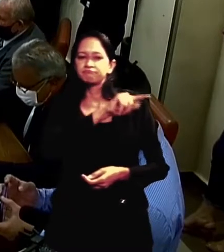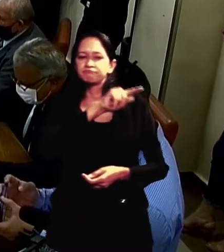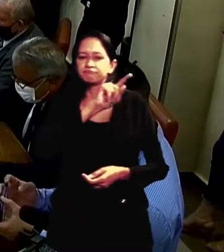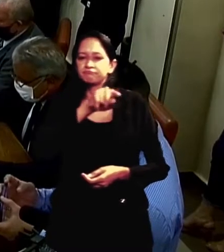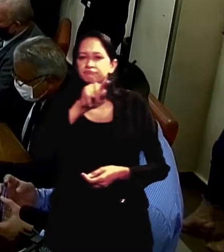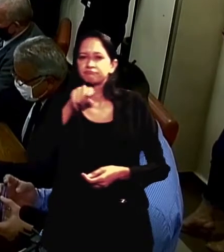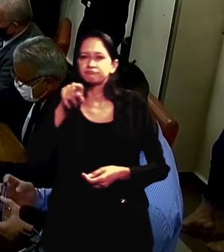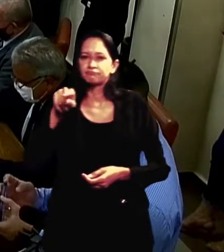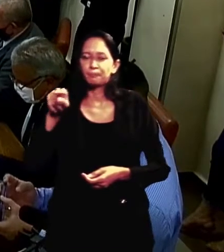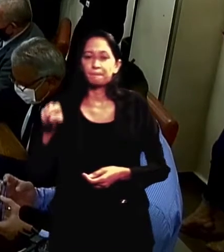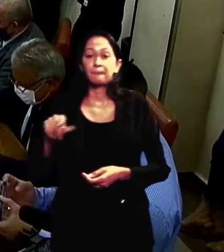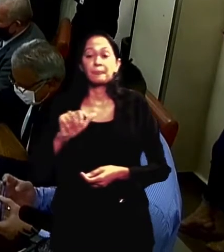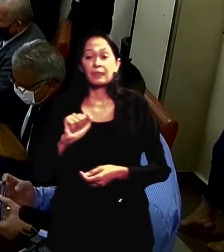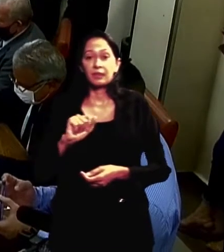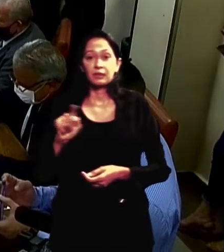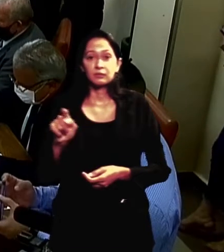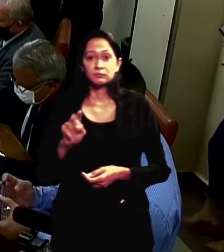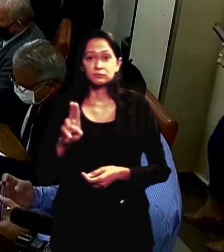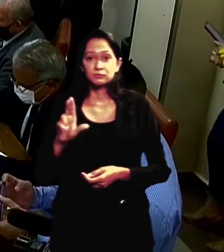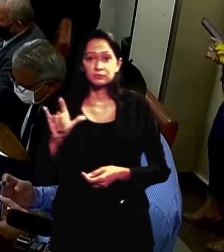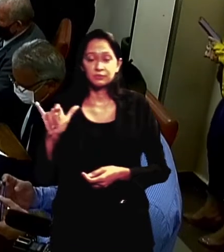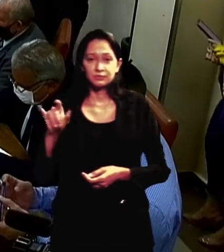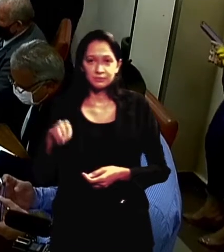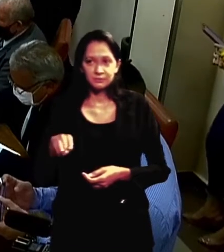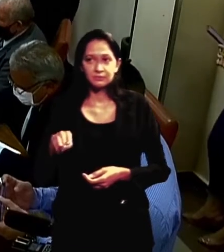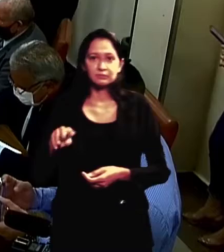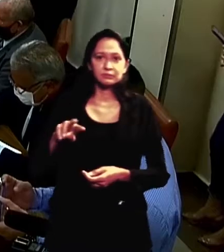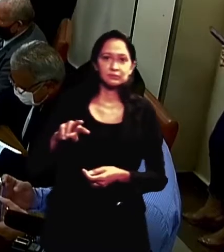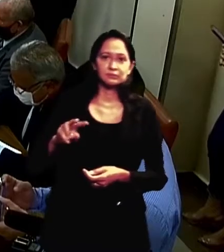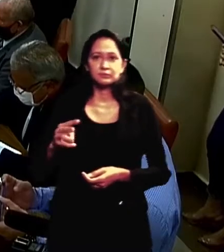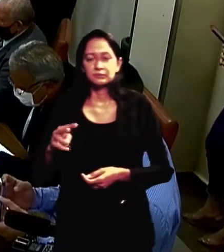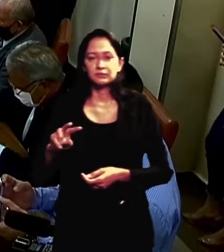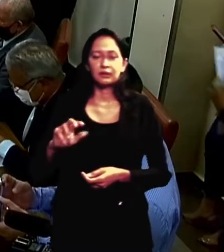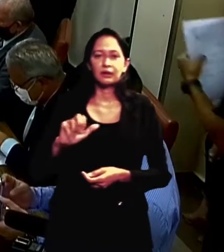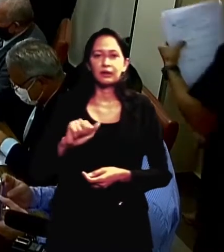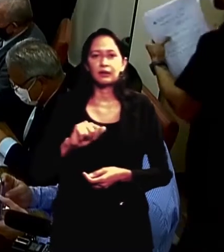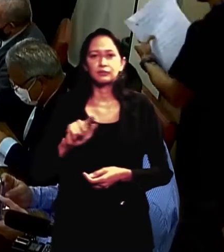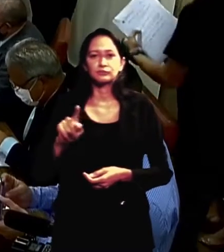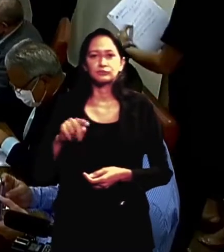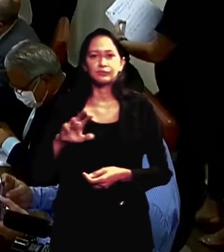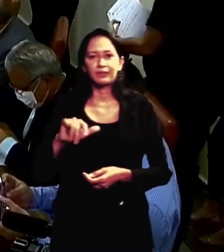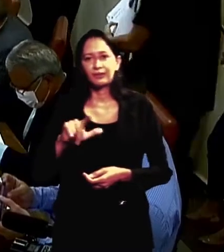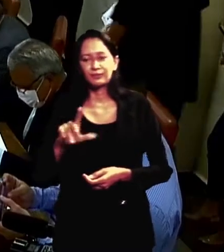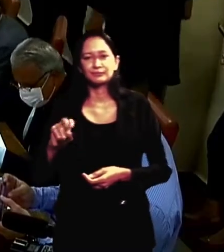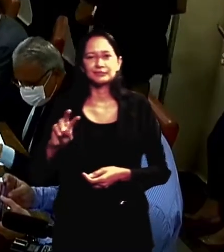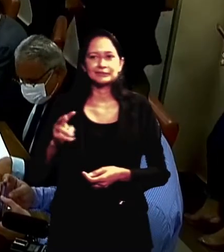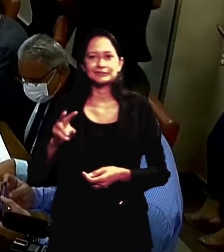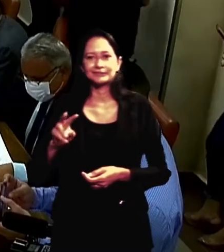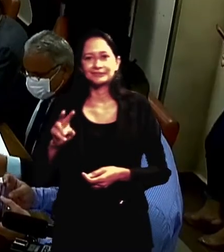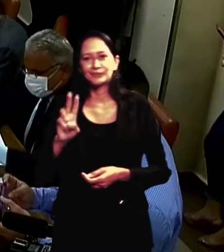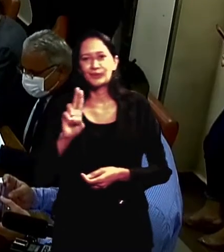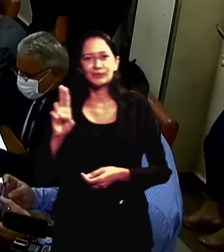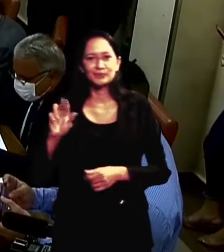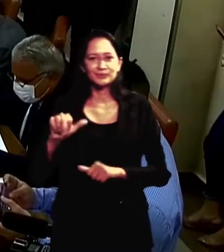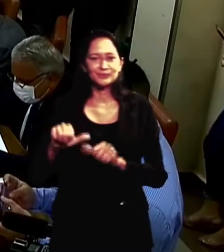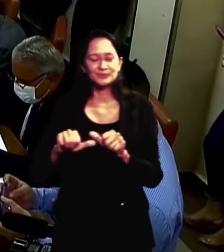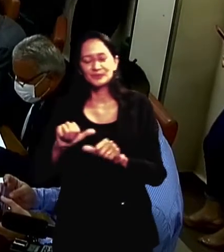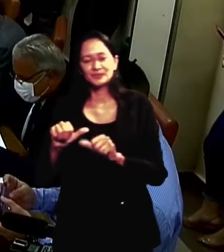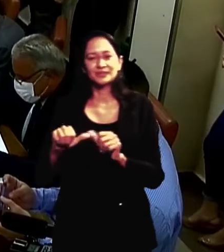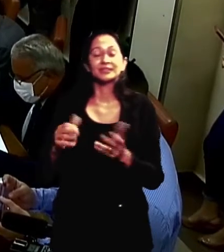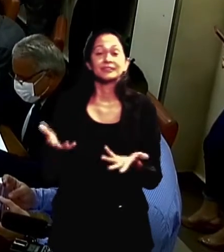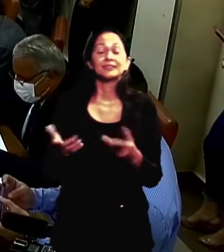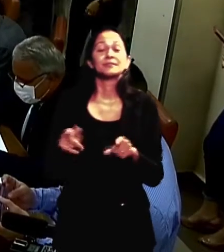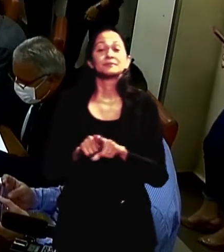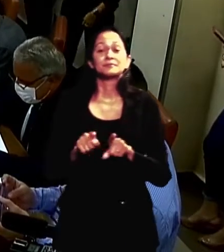amigo Azulim, ora Azulim, ora Azulão. E agradecer aqui em especial ao vereador Jefferson